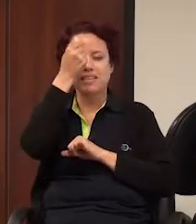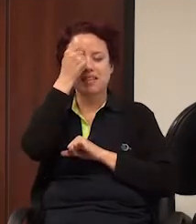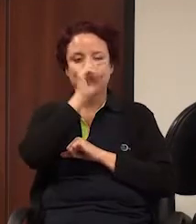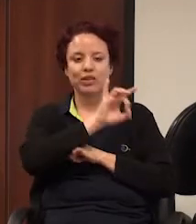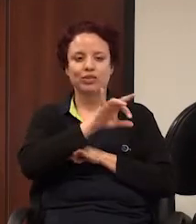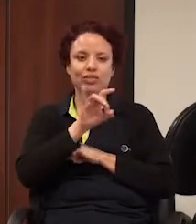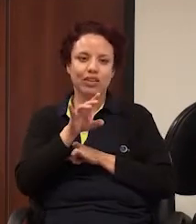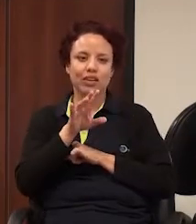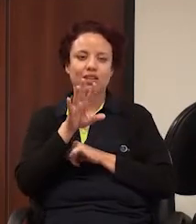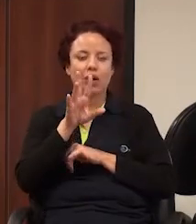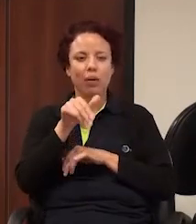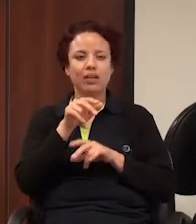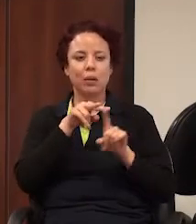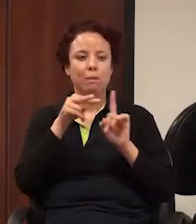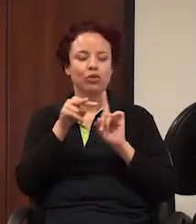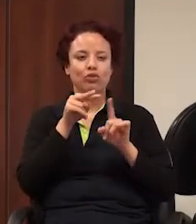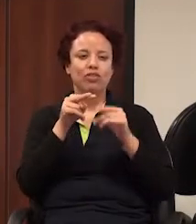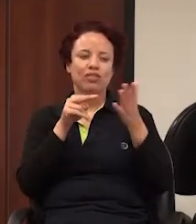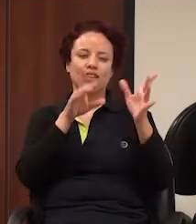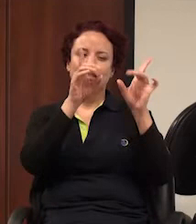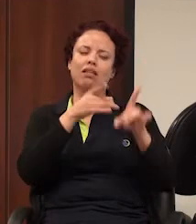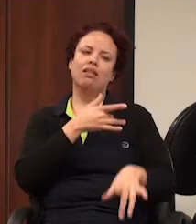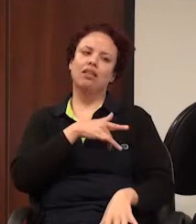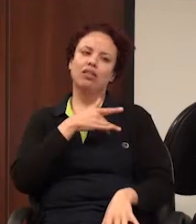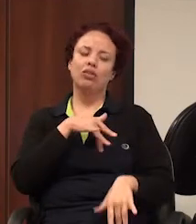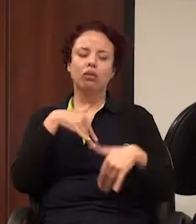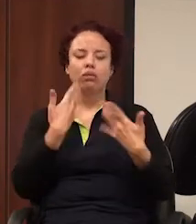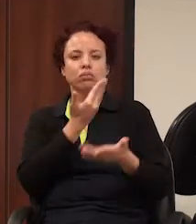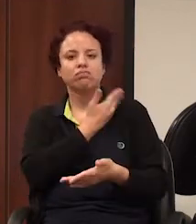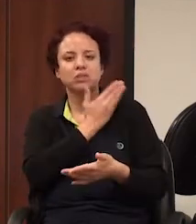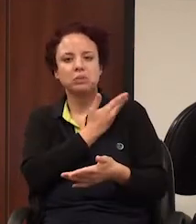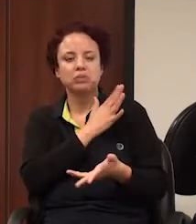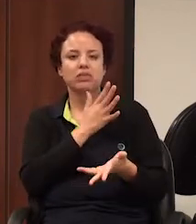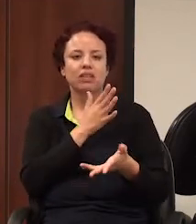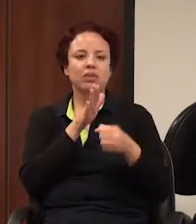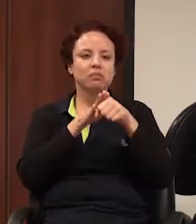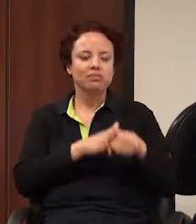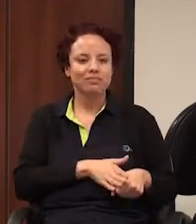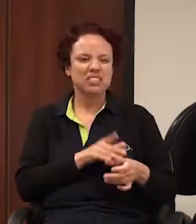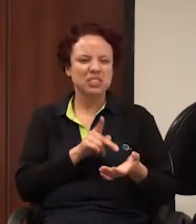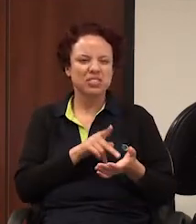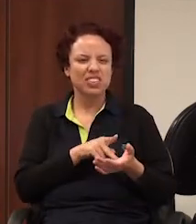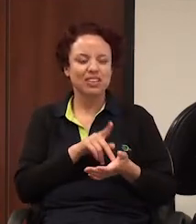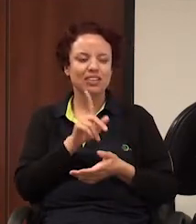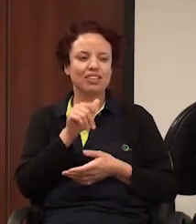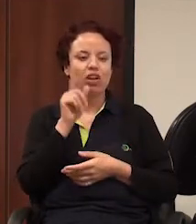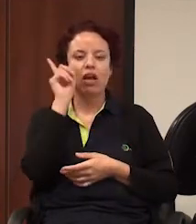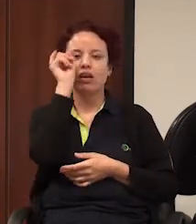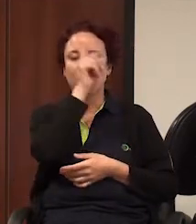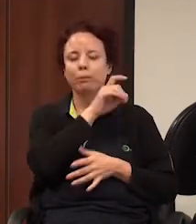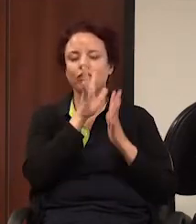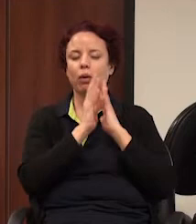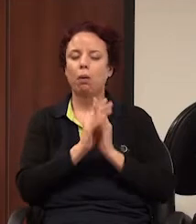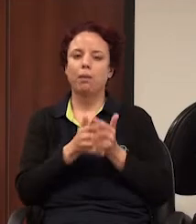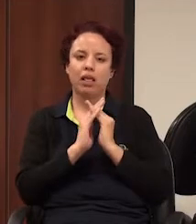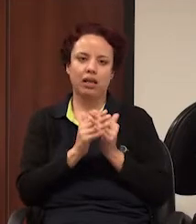visão meio tacanha, do dó, né, do preconceito, da discriminação mesmo, né, é um negócio muito complicado,